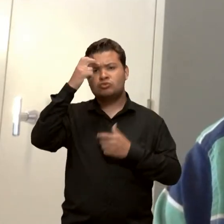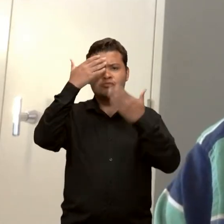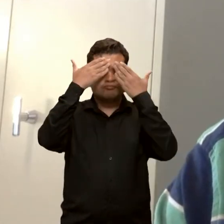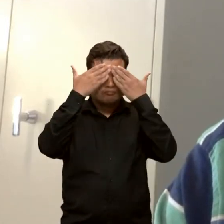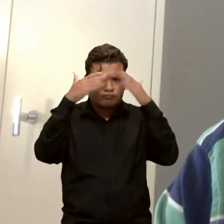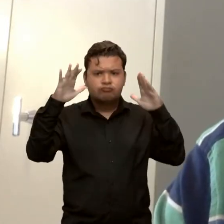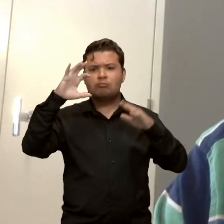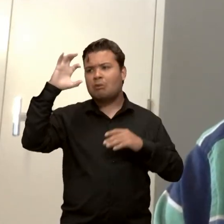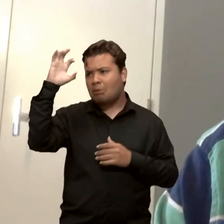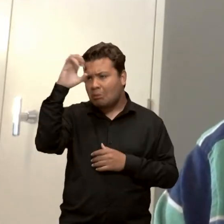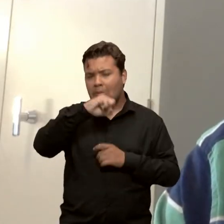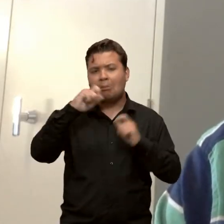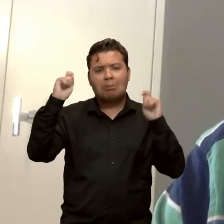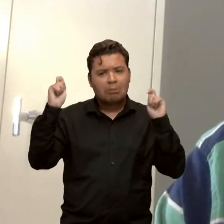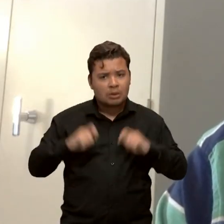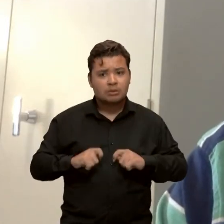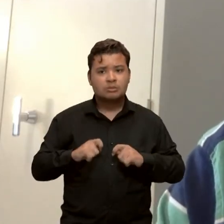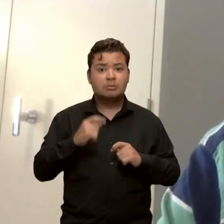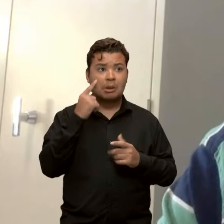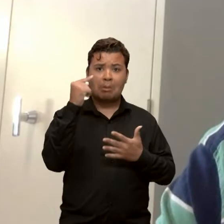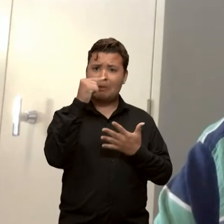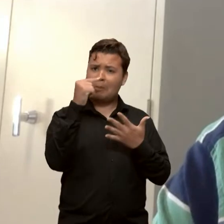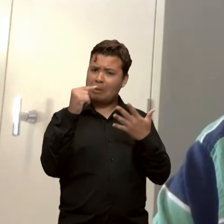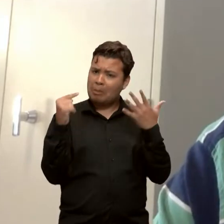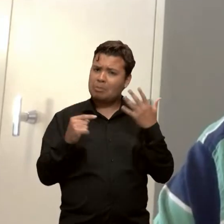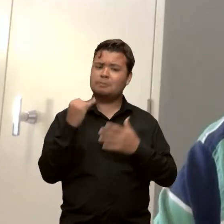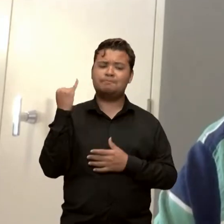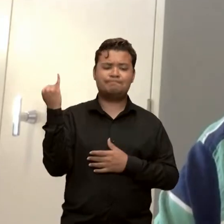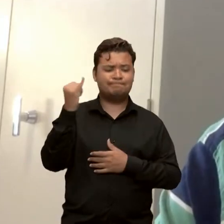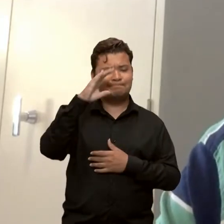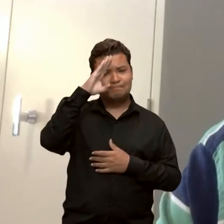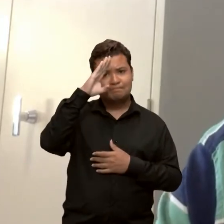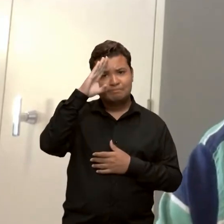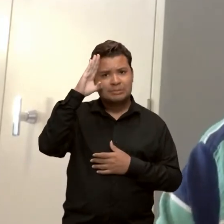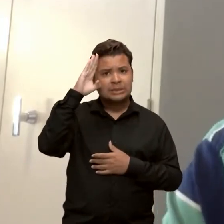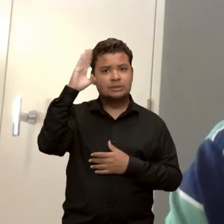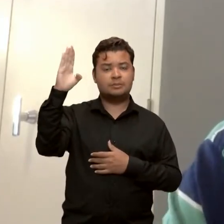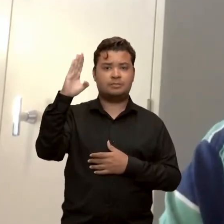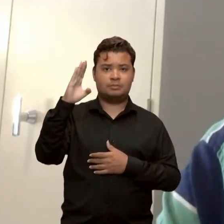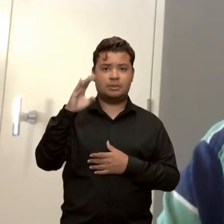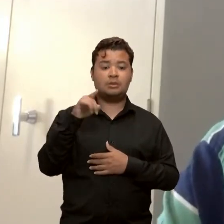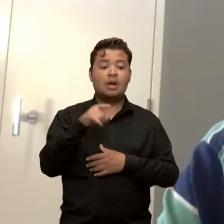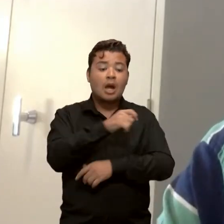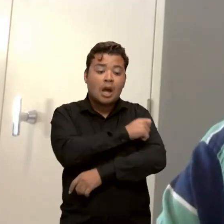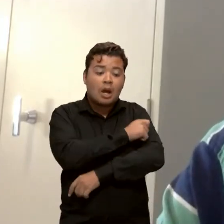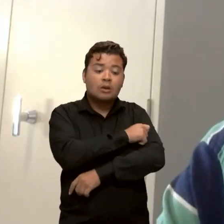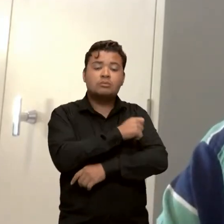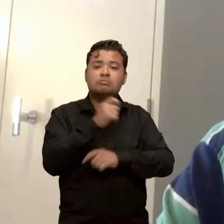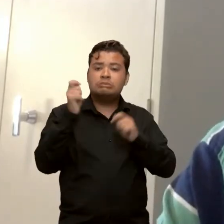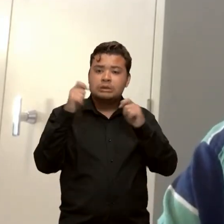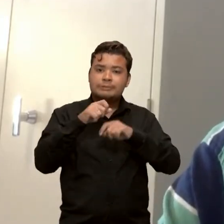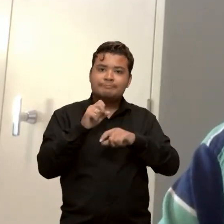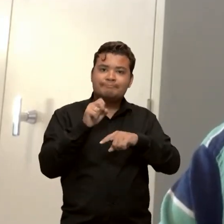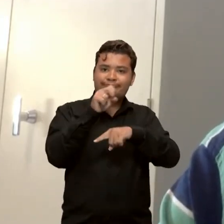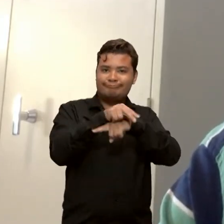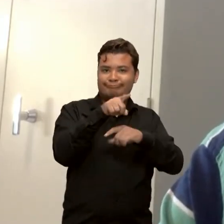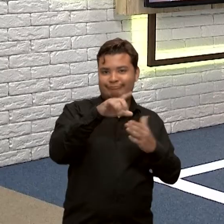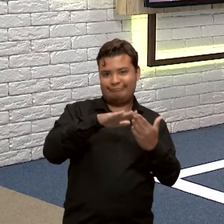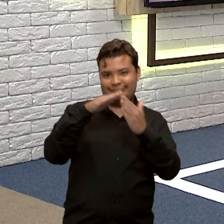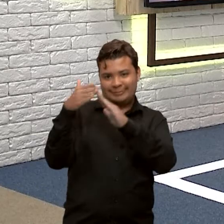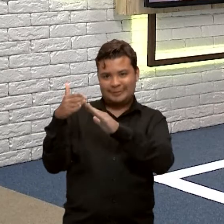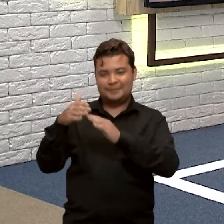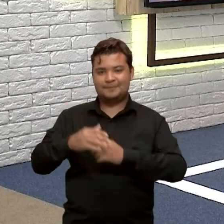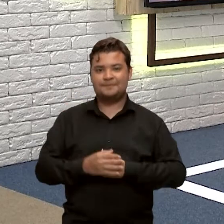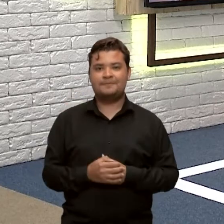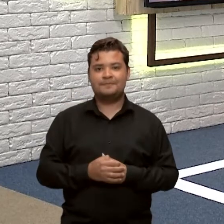né, esses são os requisitos essenciais para que o estudante possa se lançar numa aventura como essa. Queria